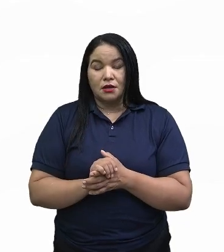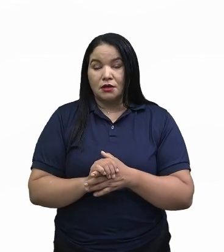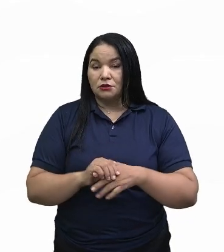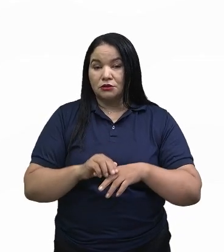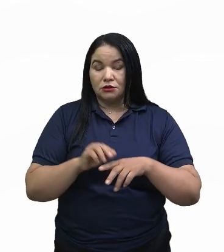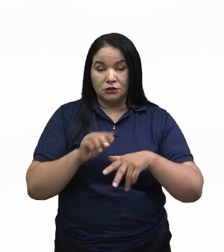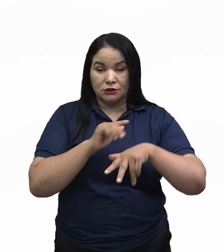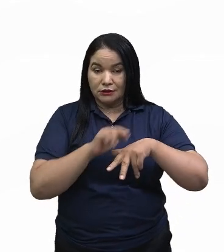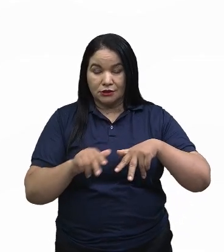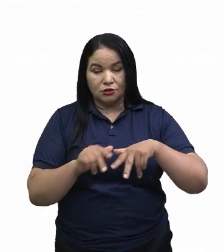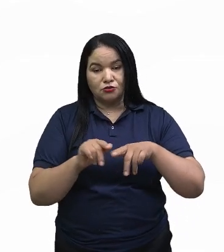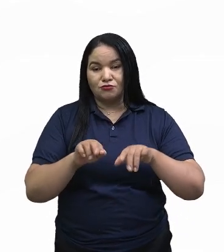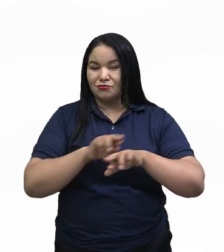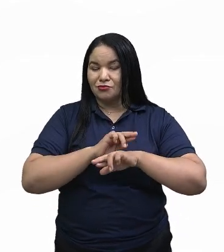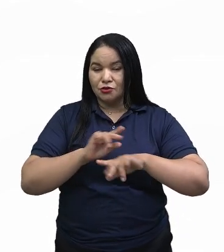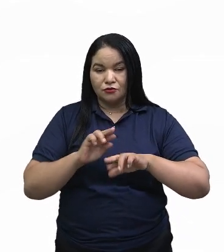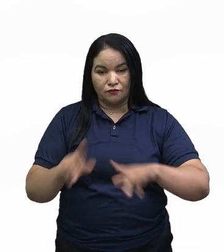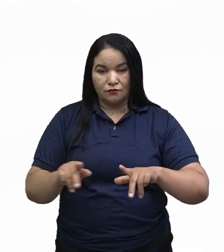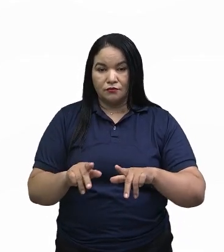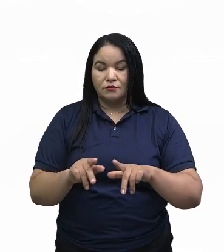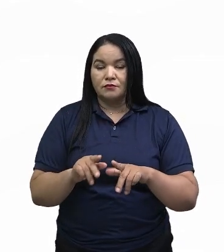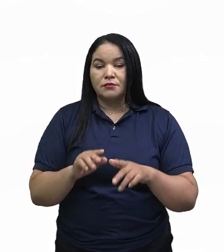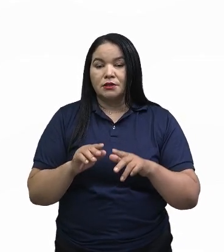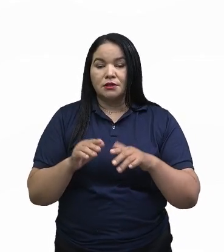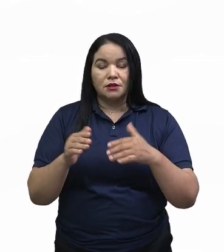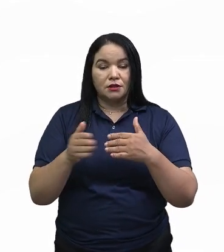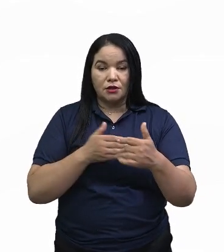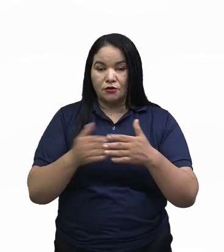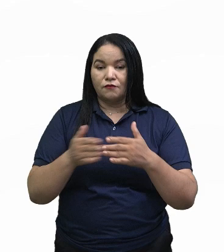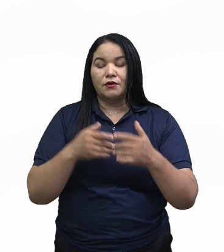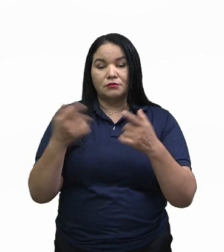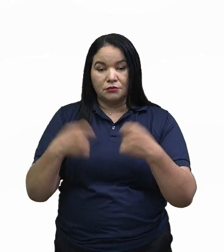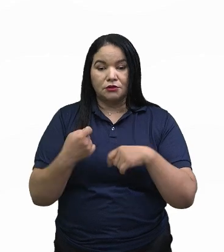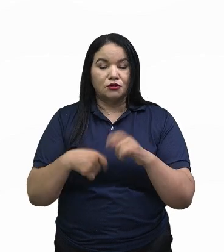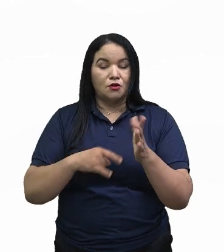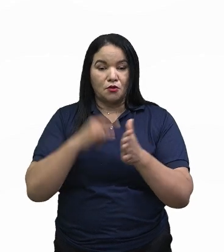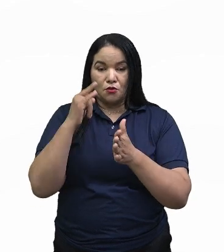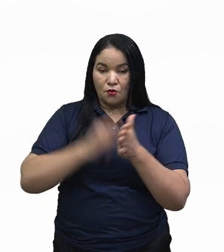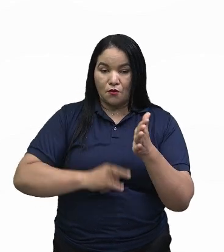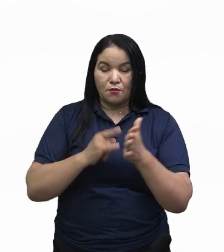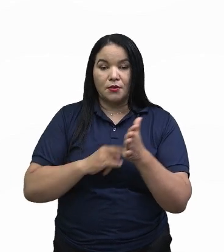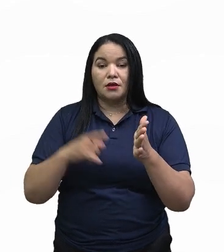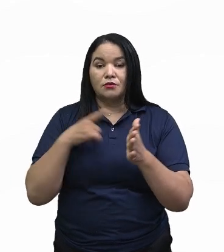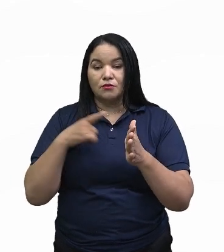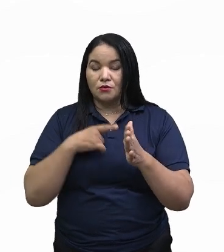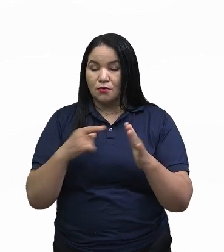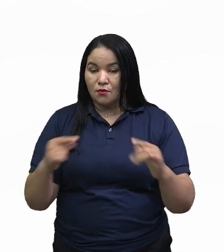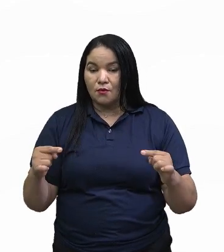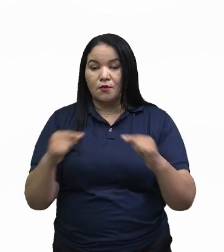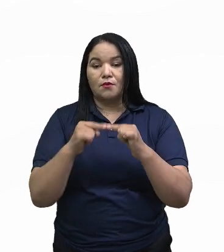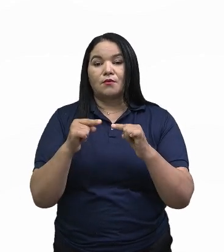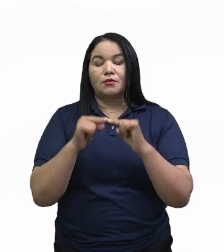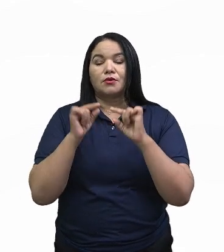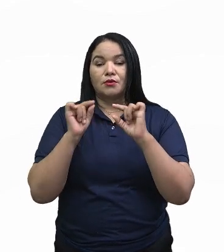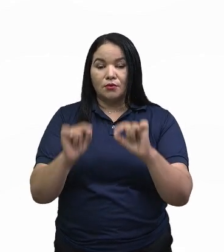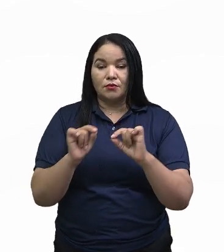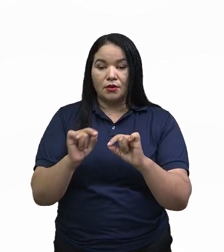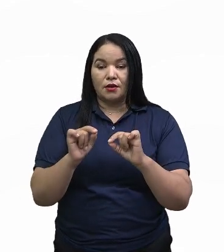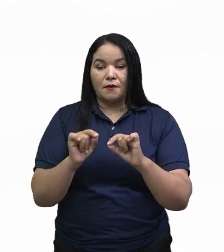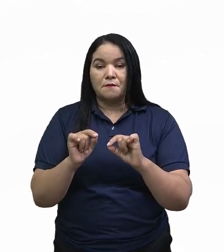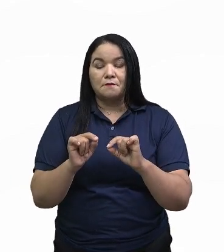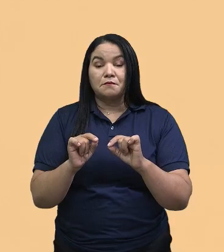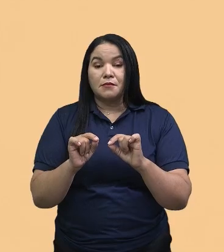dentro dessa documentação, né, você tem aí artigos que visam